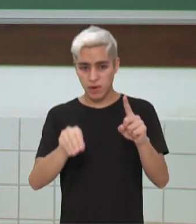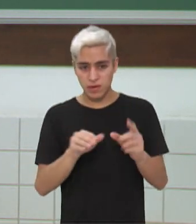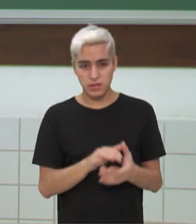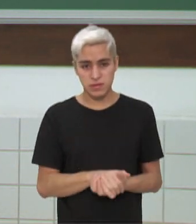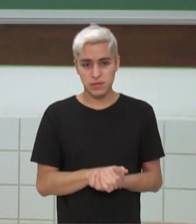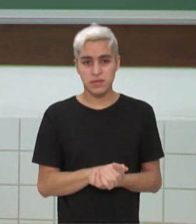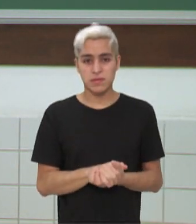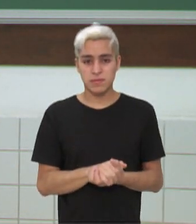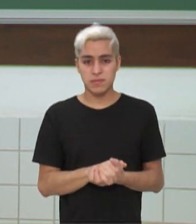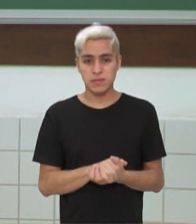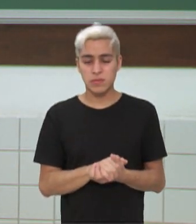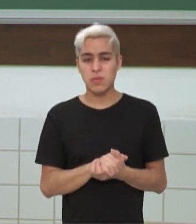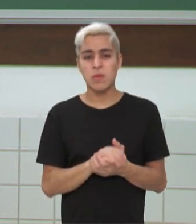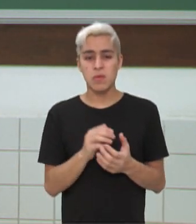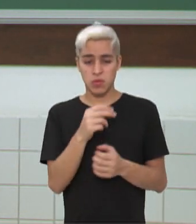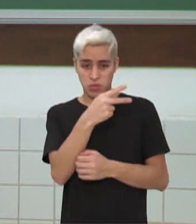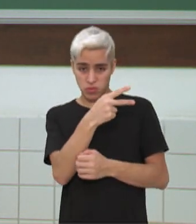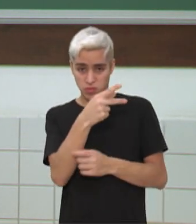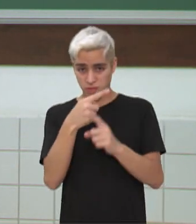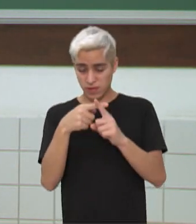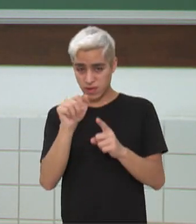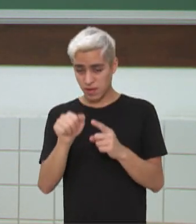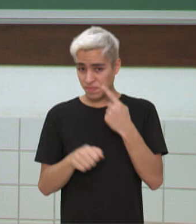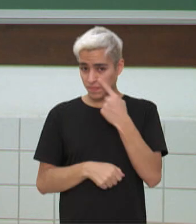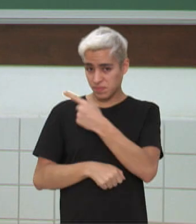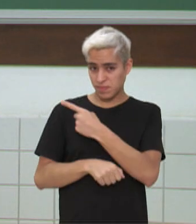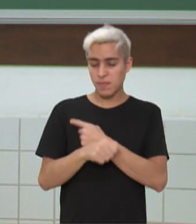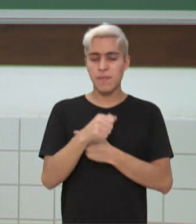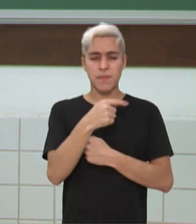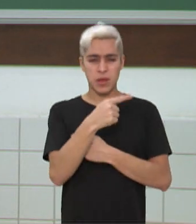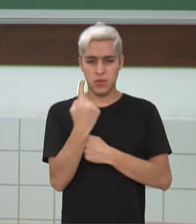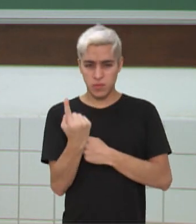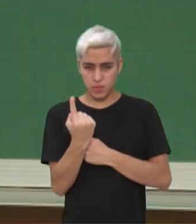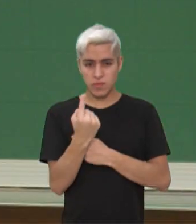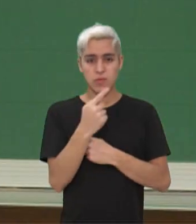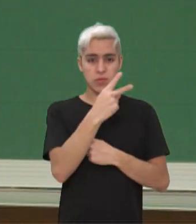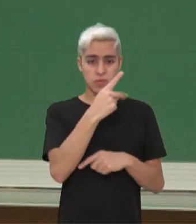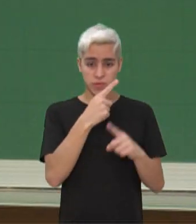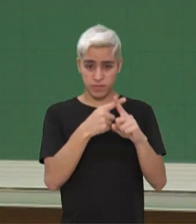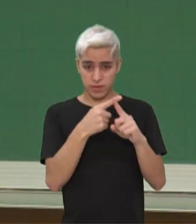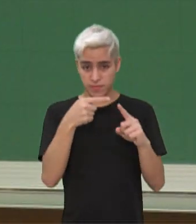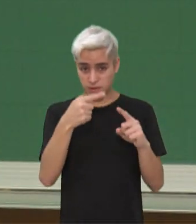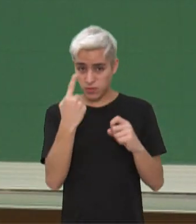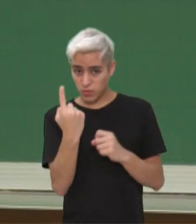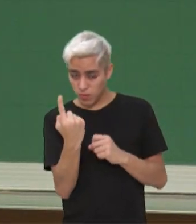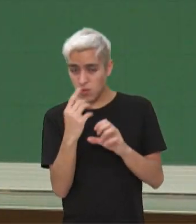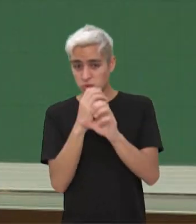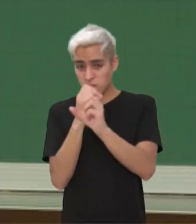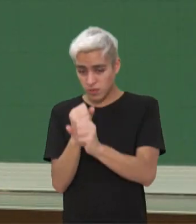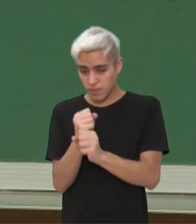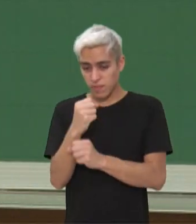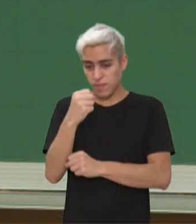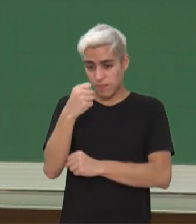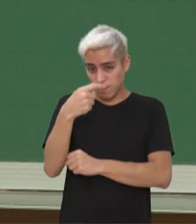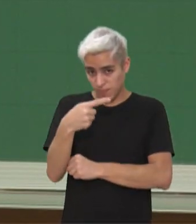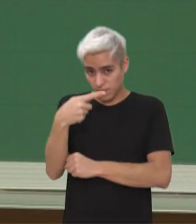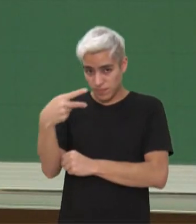E no denominador, 2 vezes a. O valor de a é menos 1. 2 vezes menos 1, menos